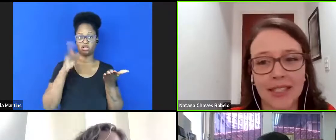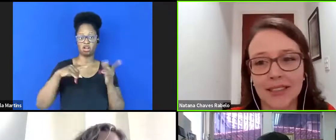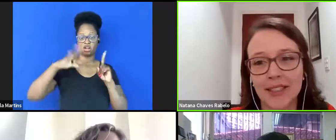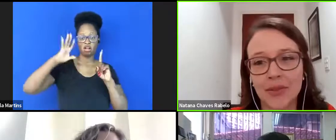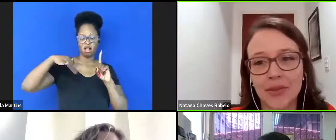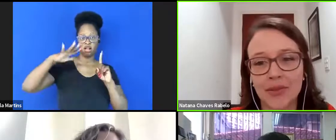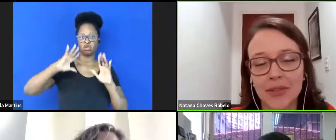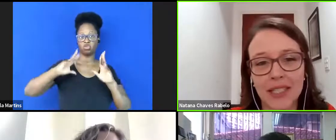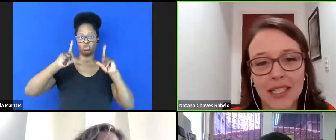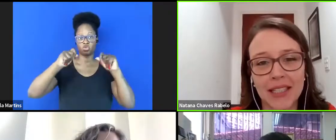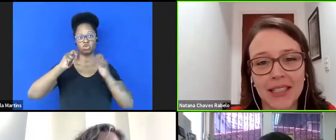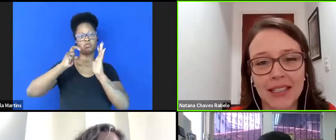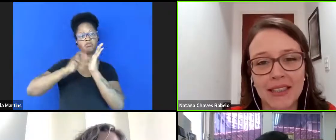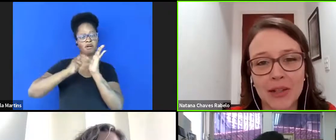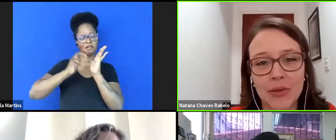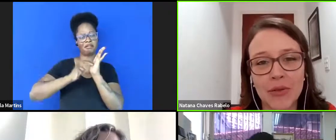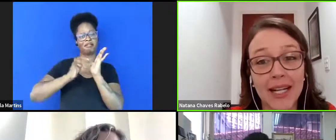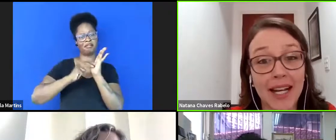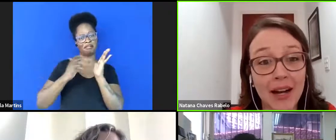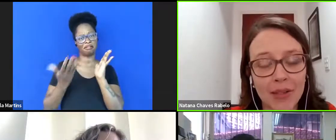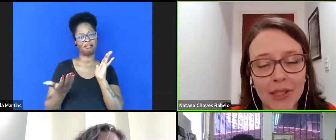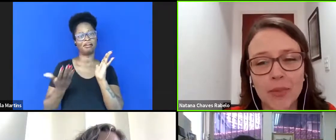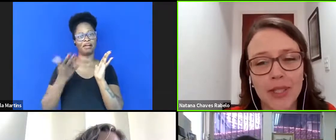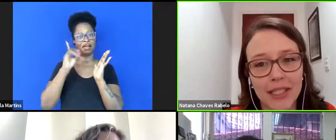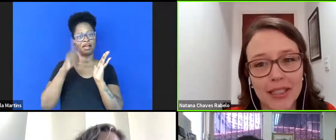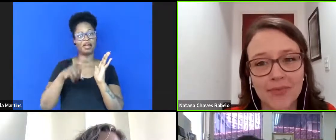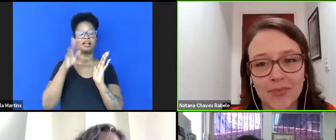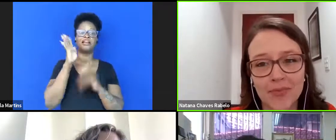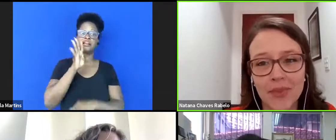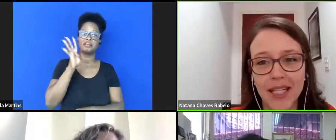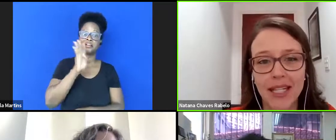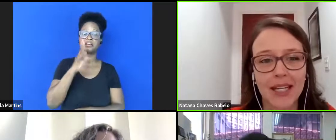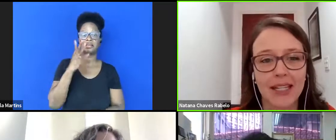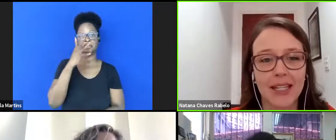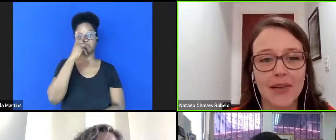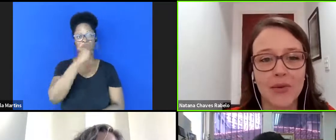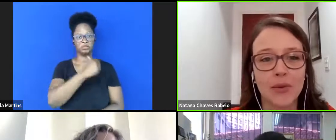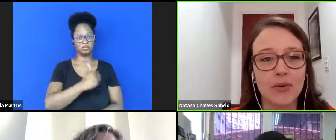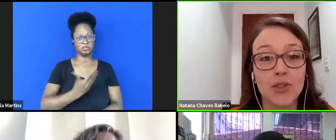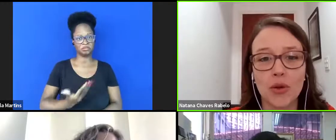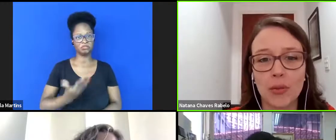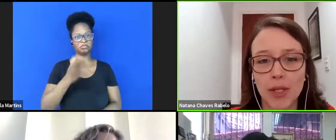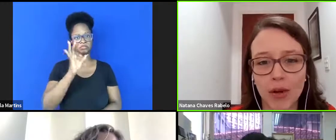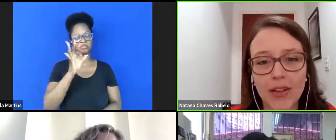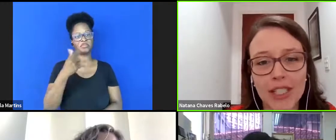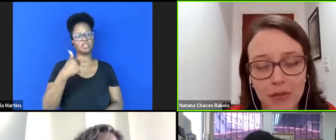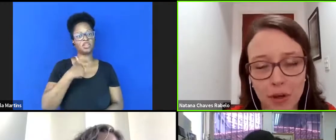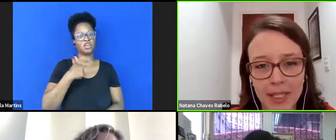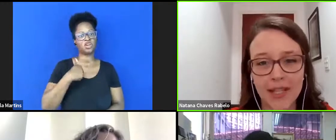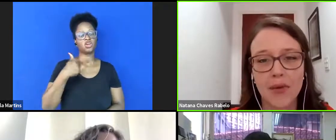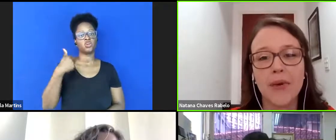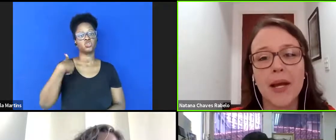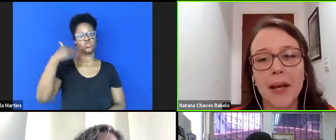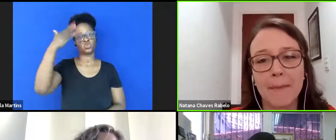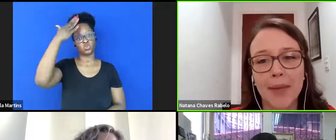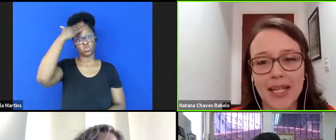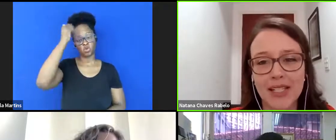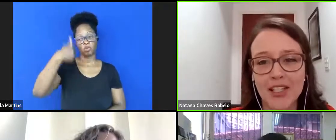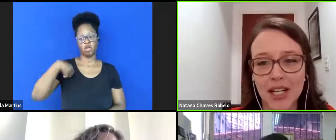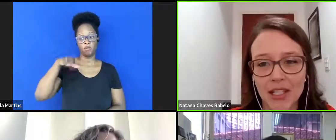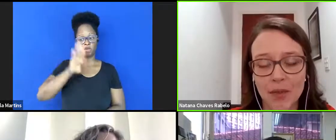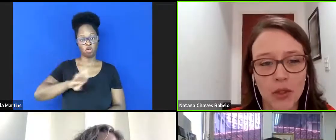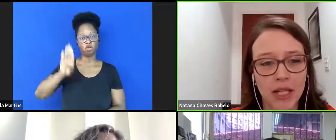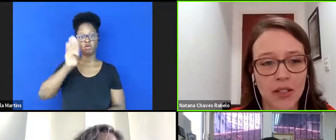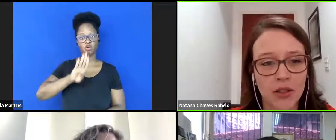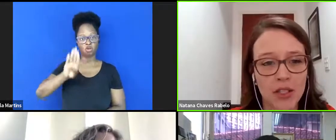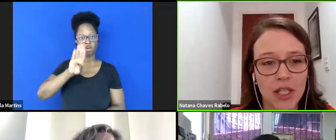nessa manhã tão legal e tão bonita, né? Eu sou bióloga de formação, mestre